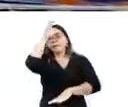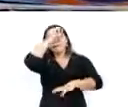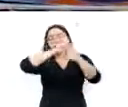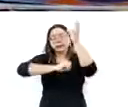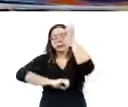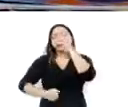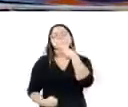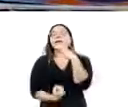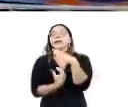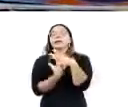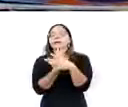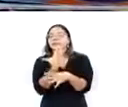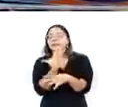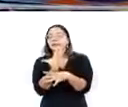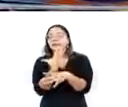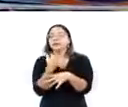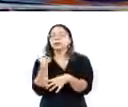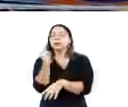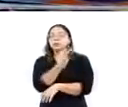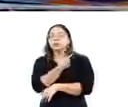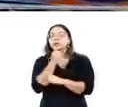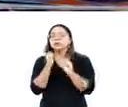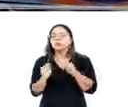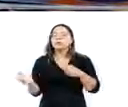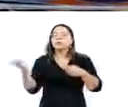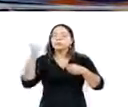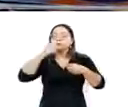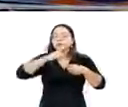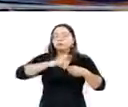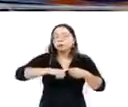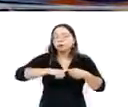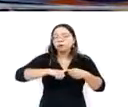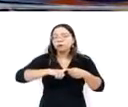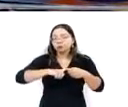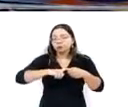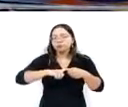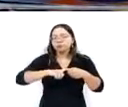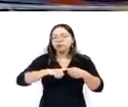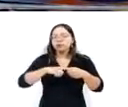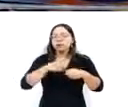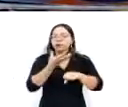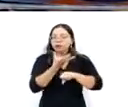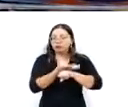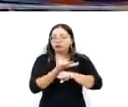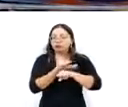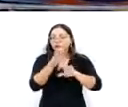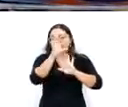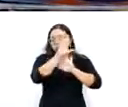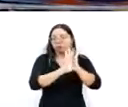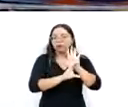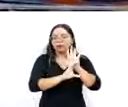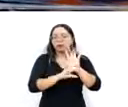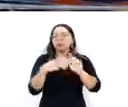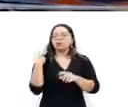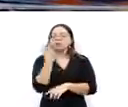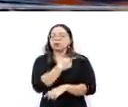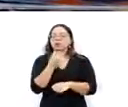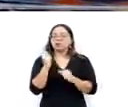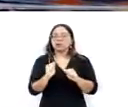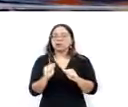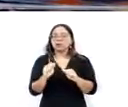aprender. Criar as possibilidades para que a gente possa voltar à nossa matriz curricular. Que a gente possa